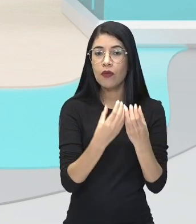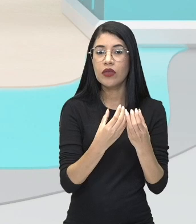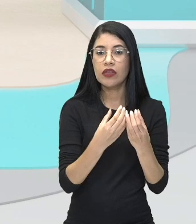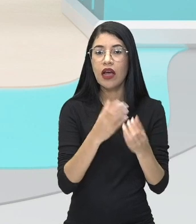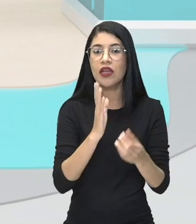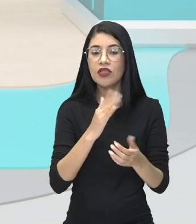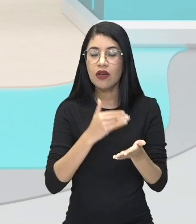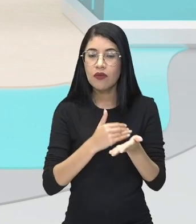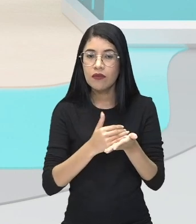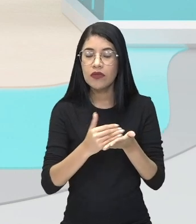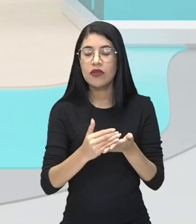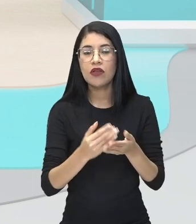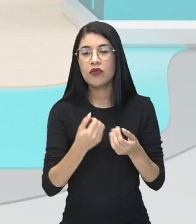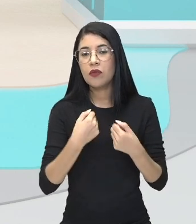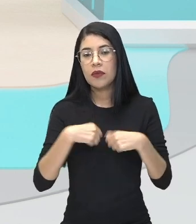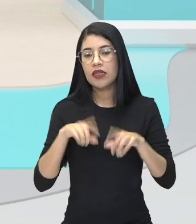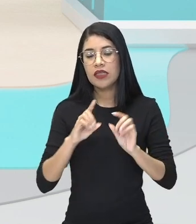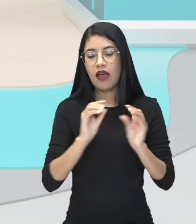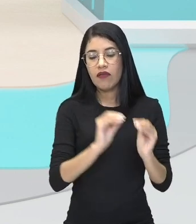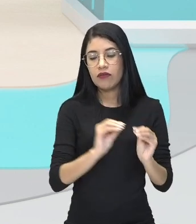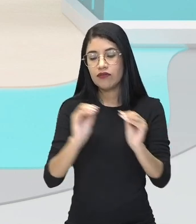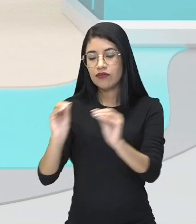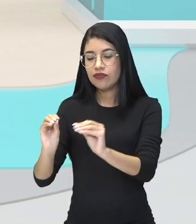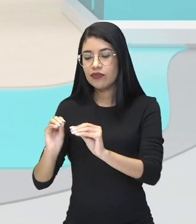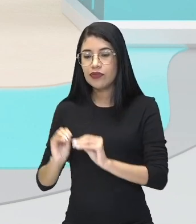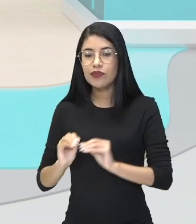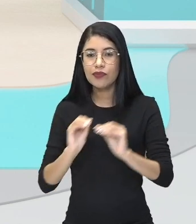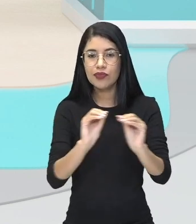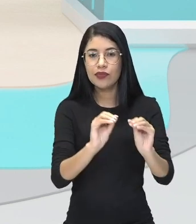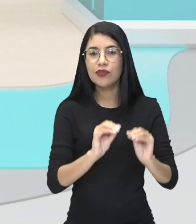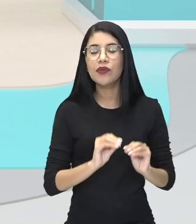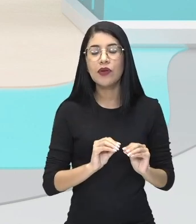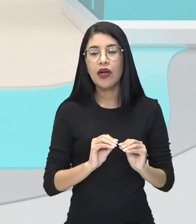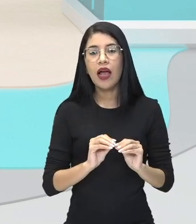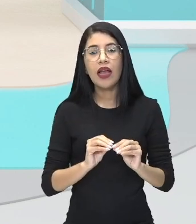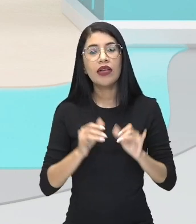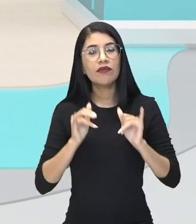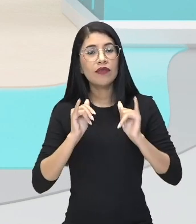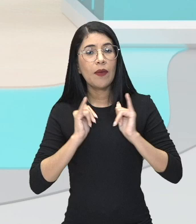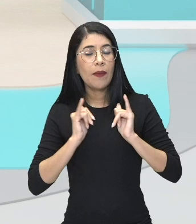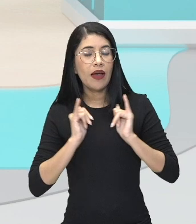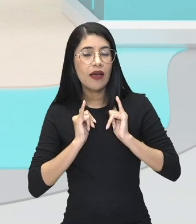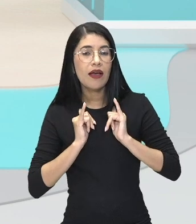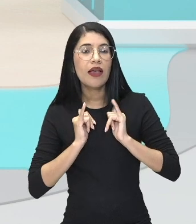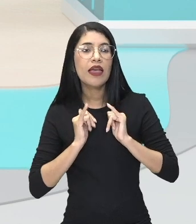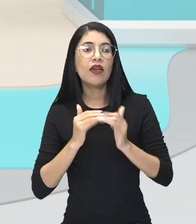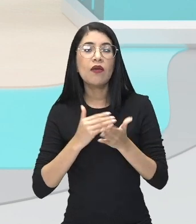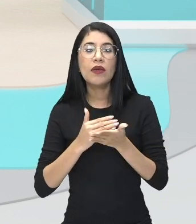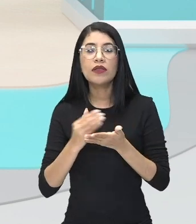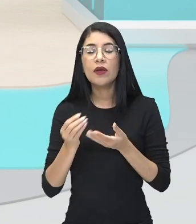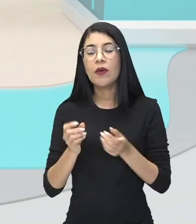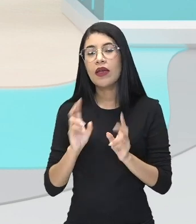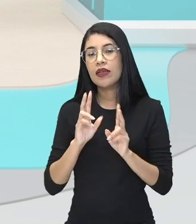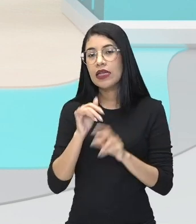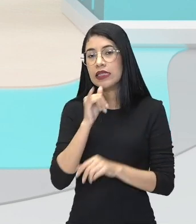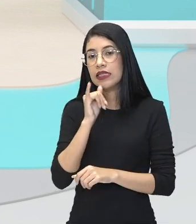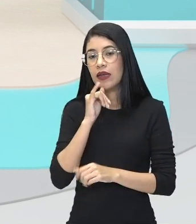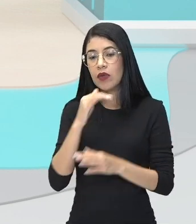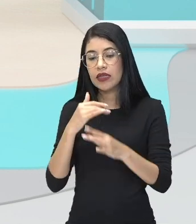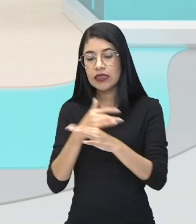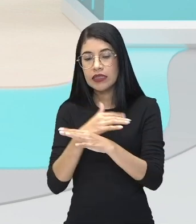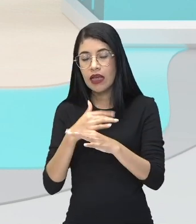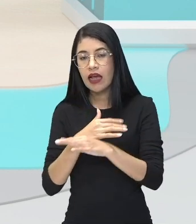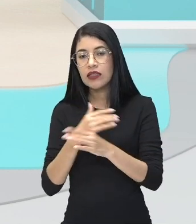ele não precisa mais mudar de lugar para lugar. Ele se torna sedentário e começa a criar, vamos dizer, as